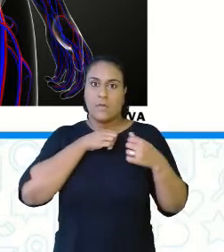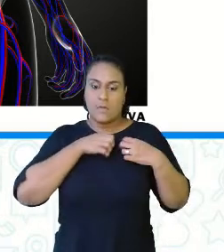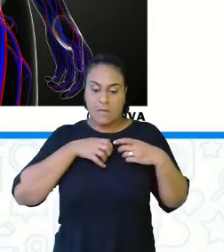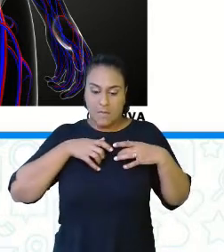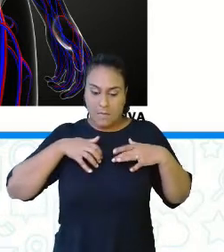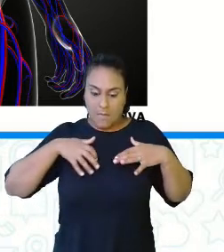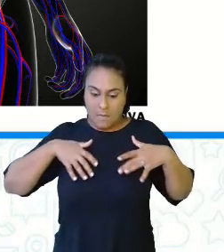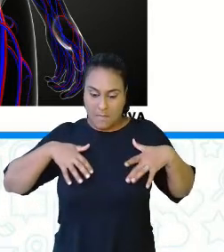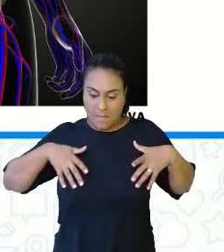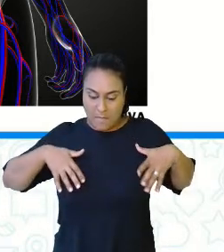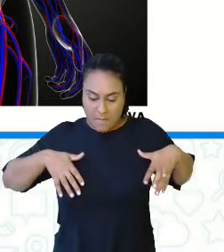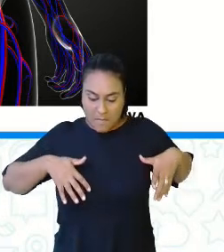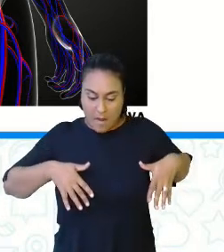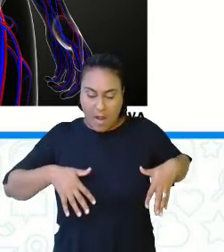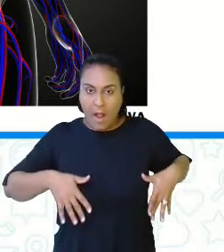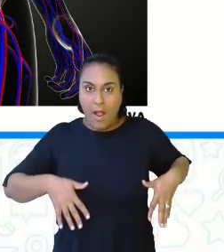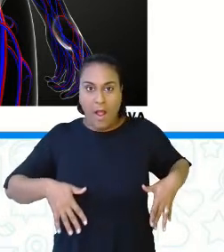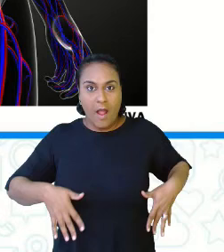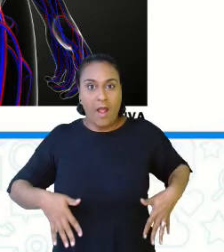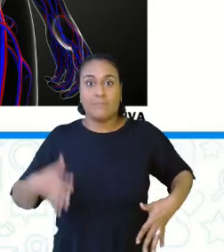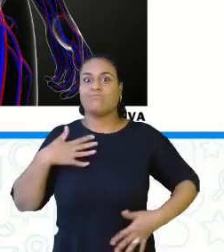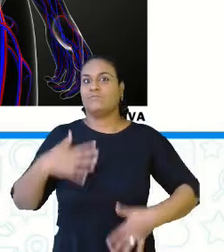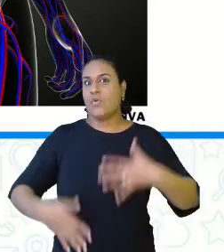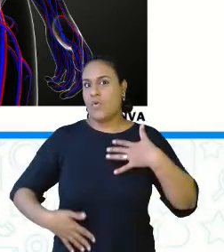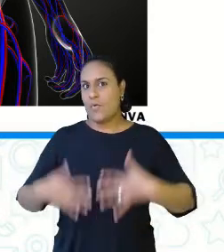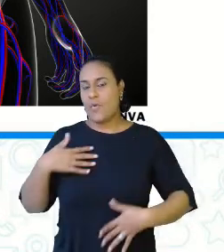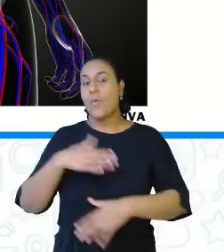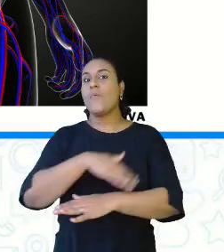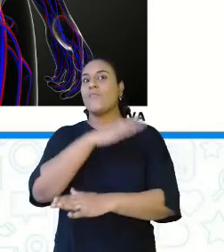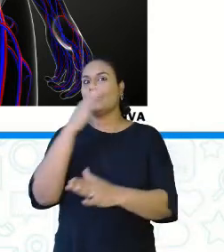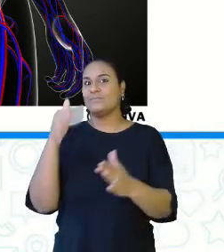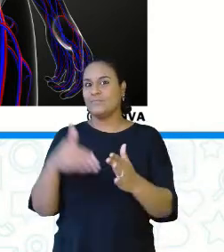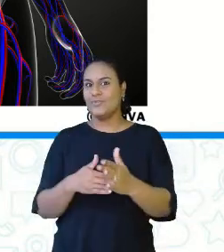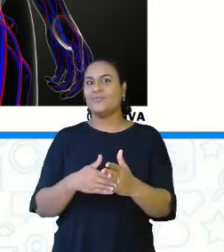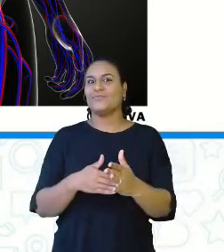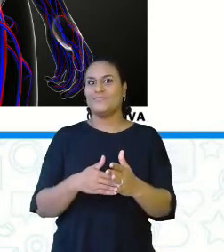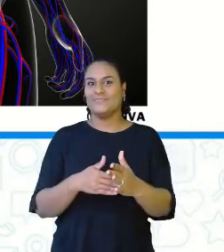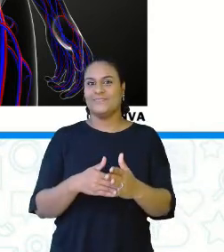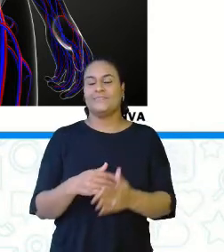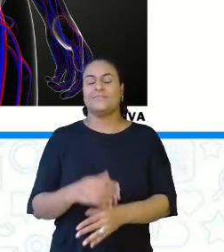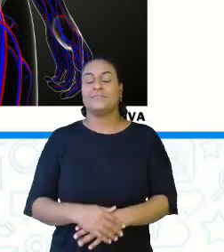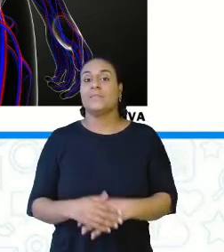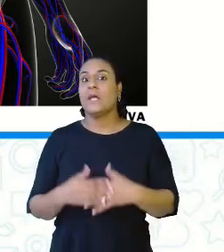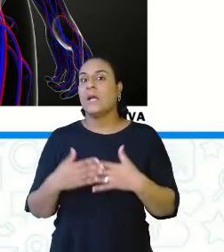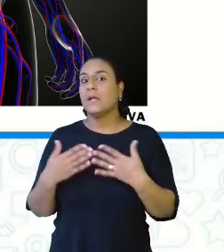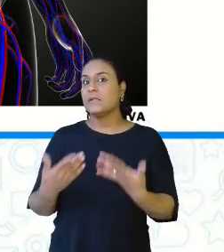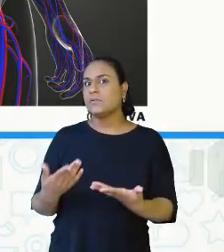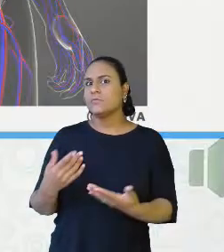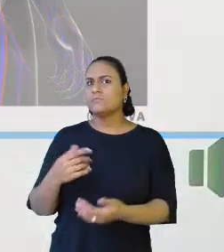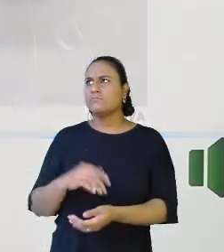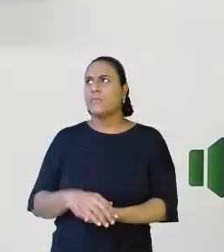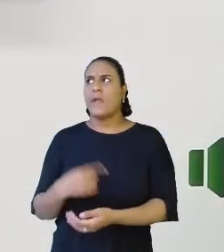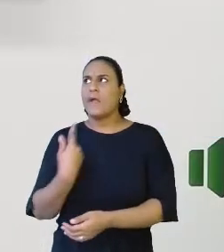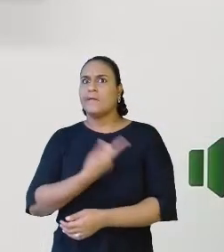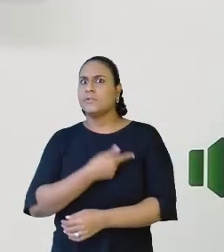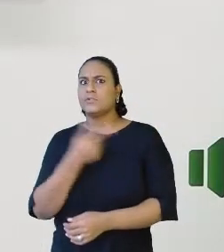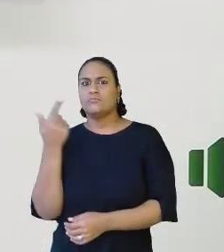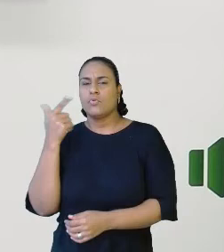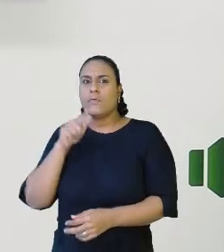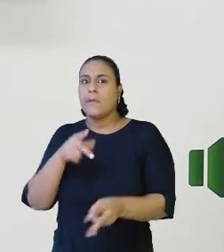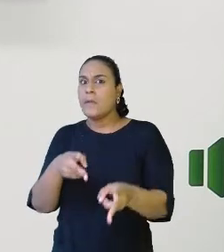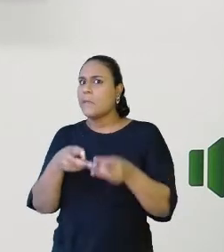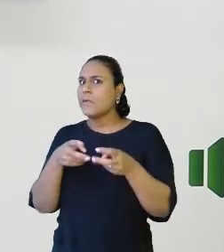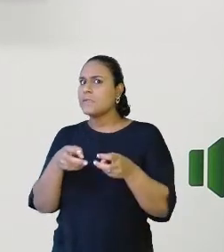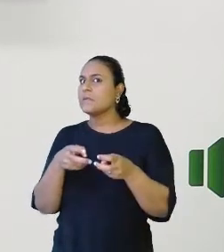circulação sistêmica, a grande circulação. Então, claro que a gente não consegue